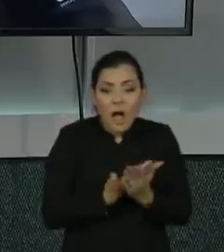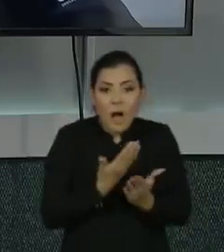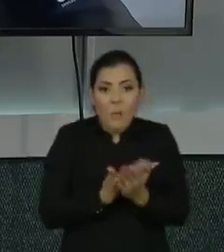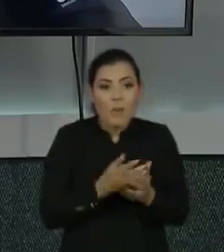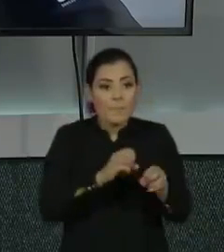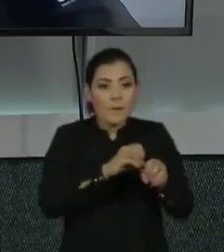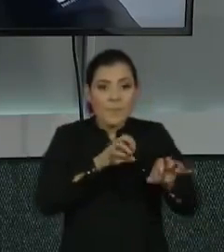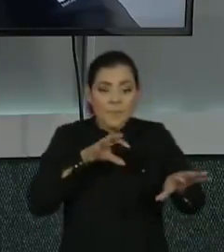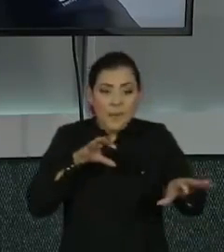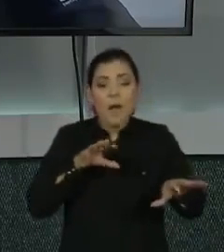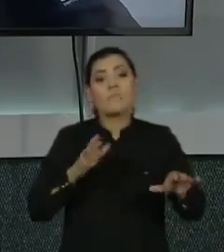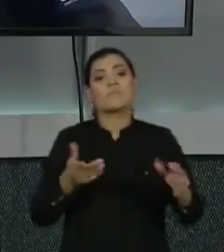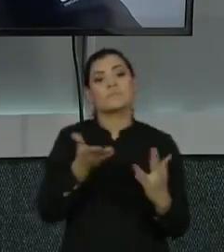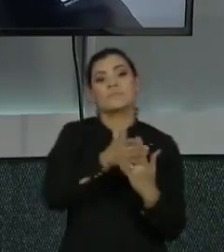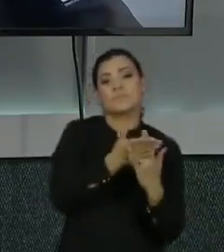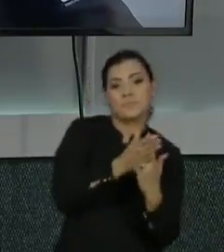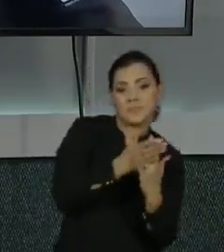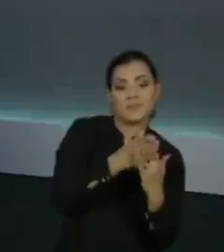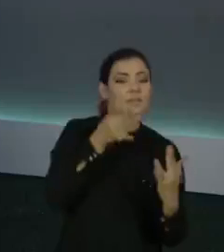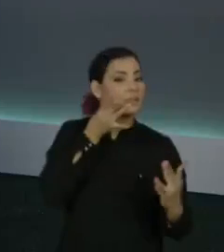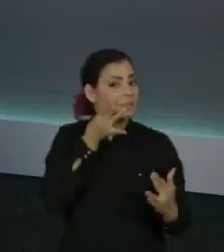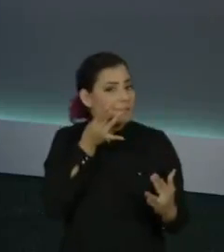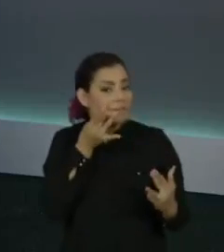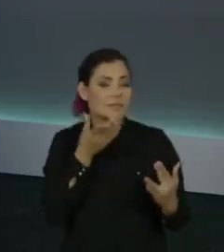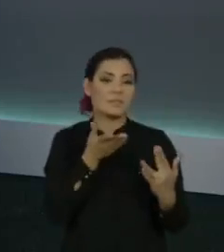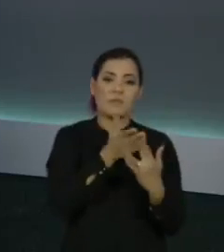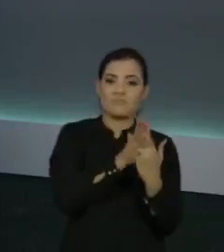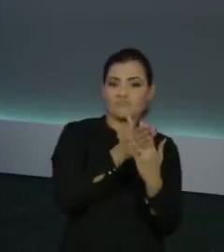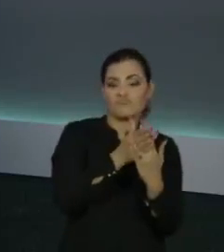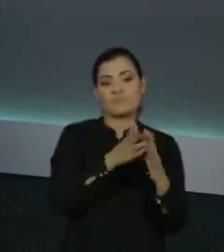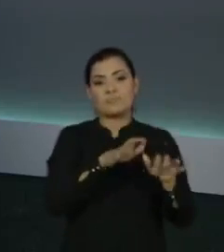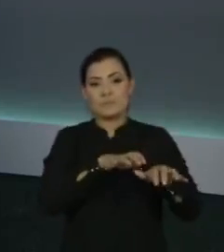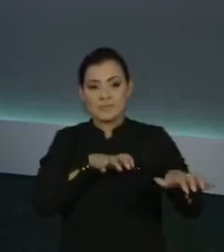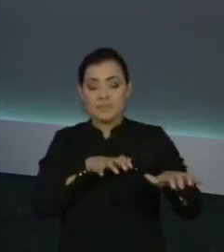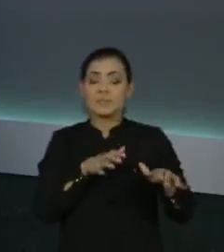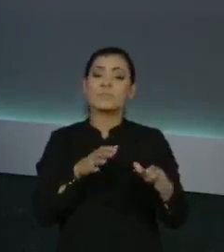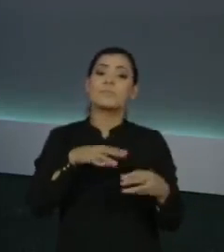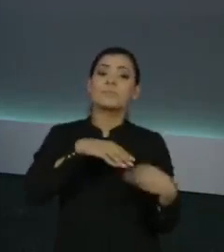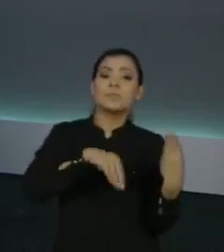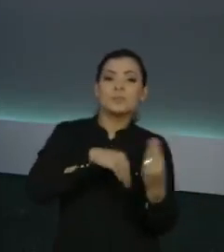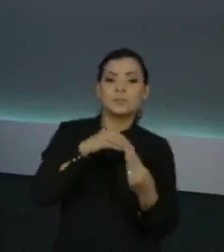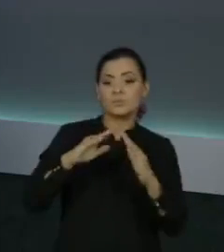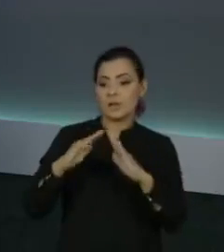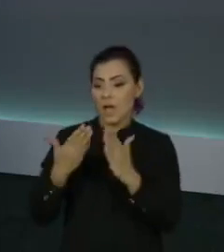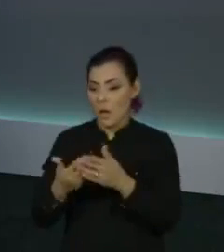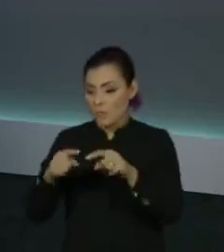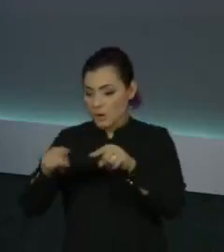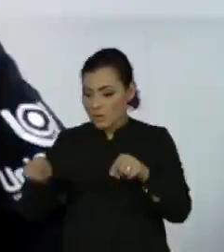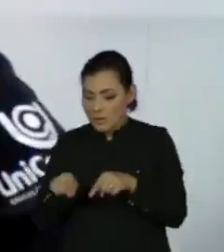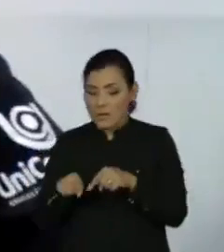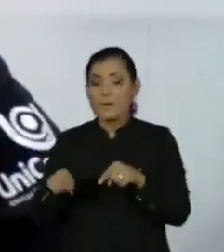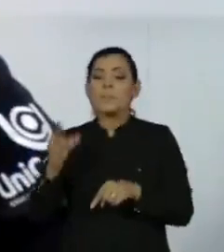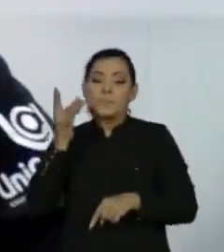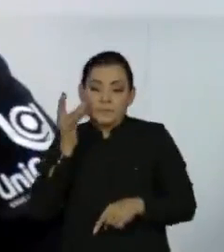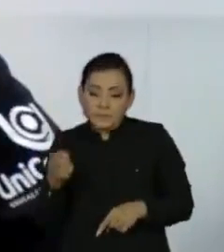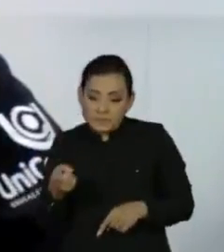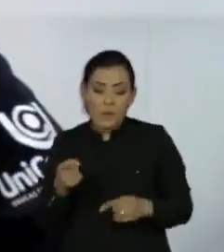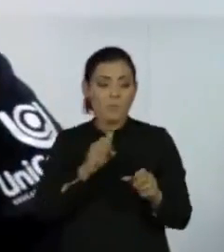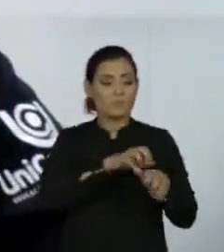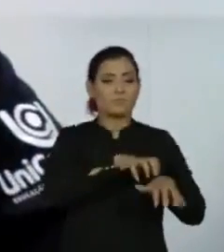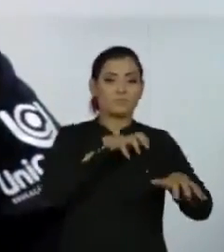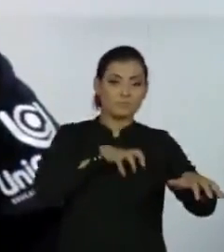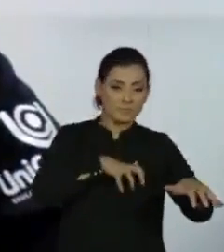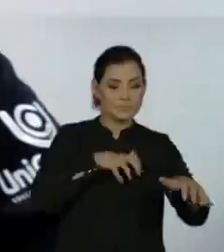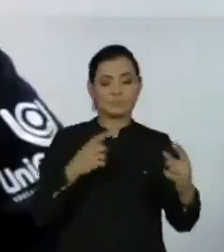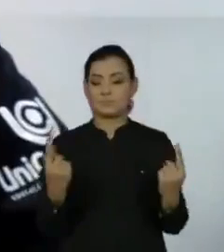as previsões são de um retorno parcial, de composições mistas de sala de aula presencial e